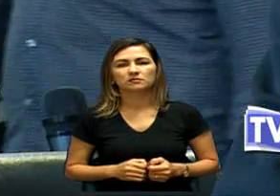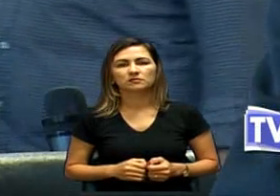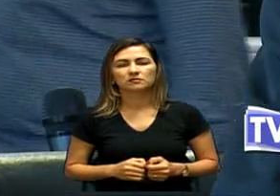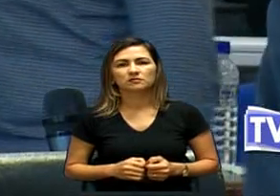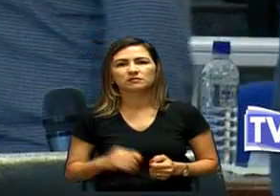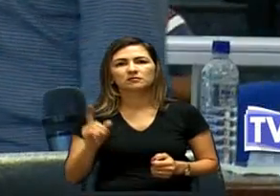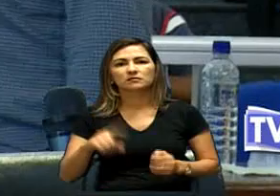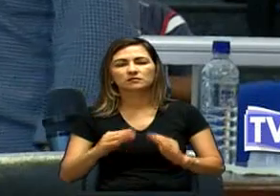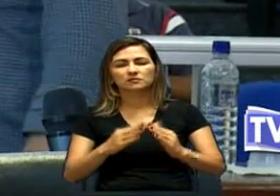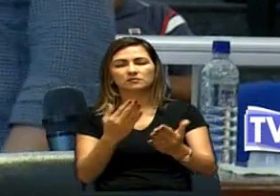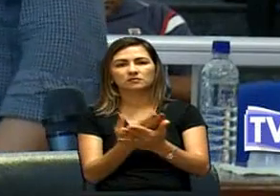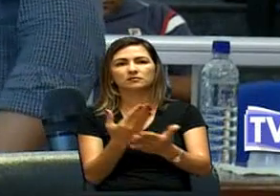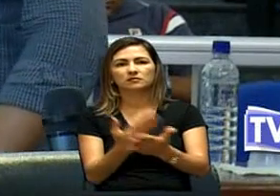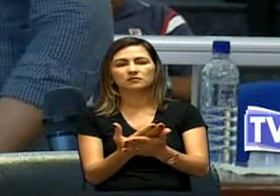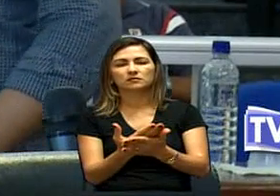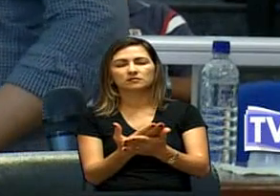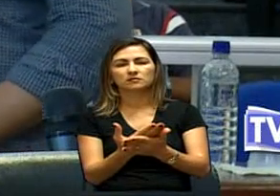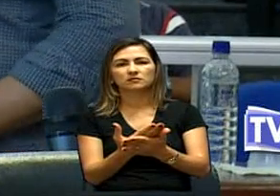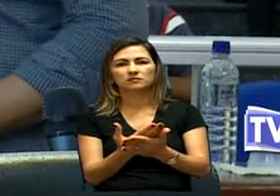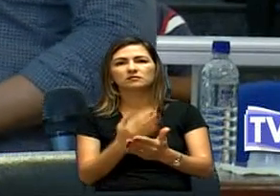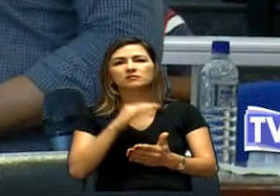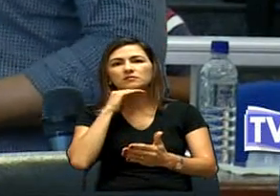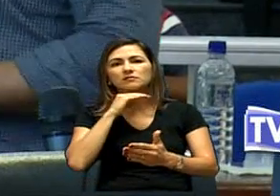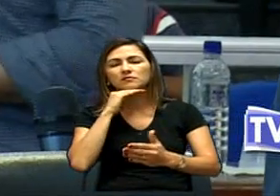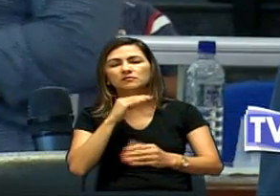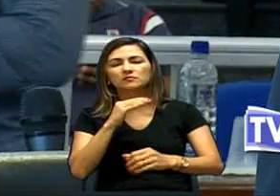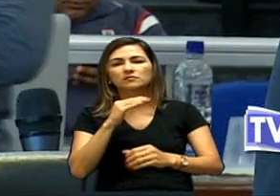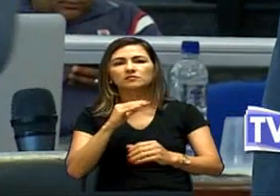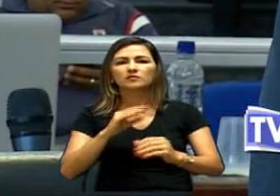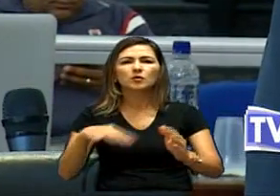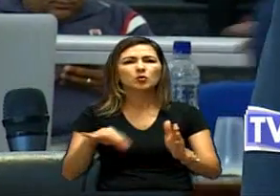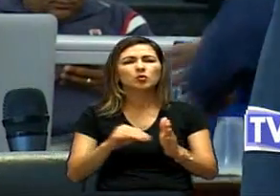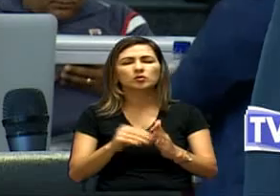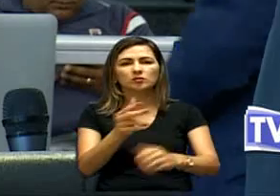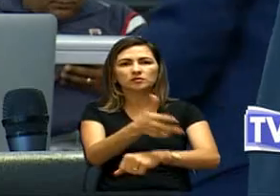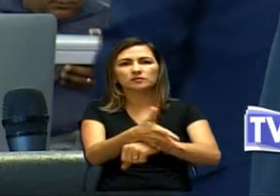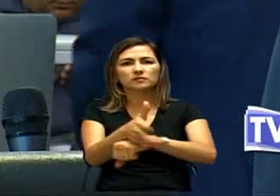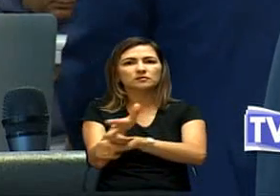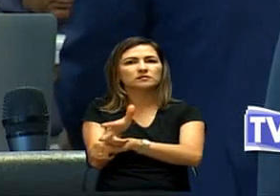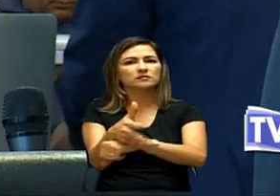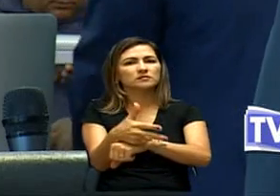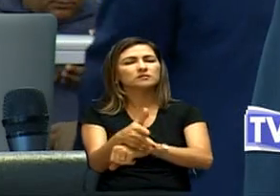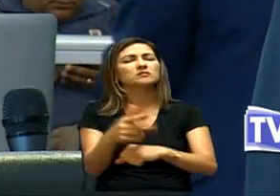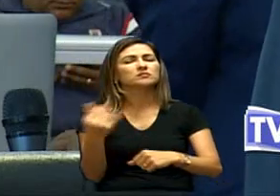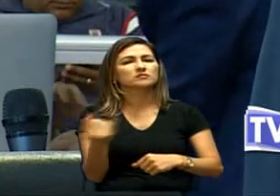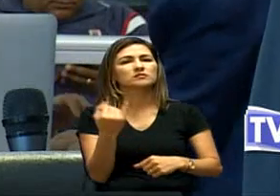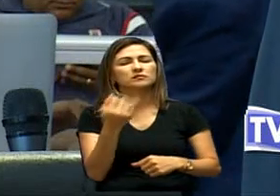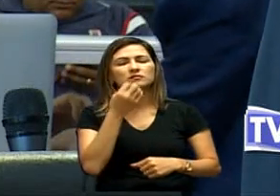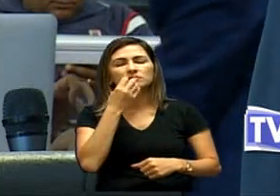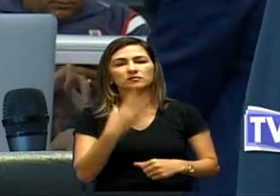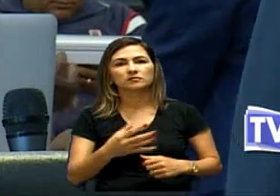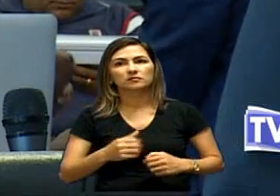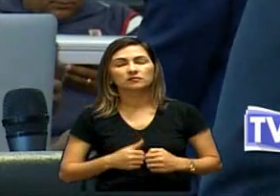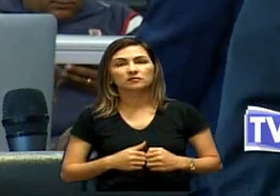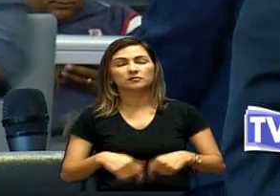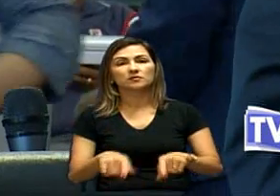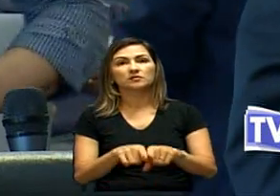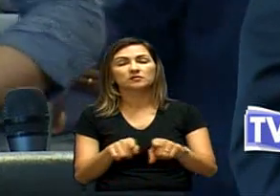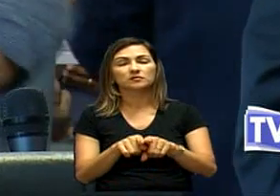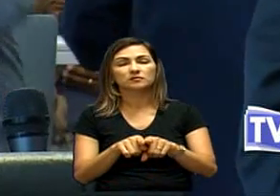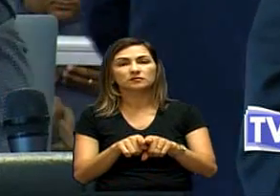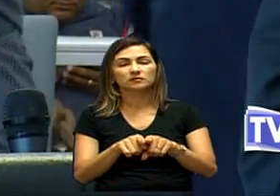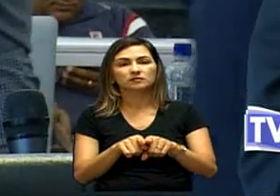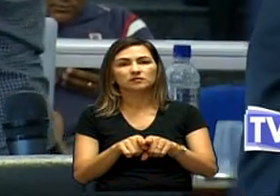monitoramento das nossas unidades escolares sobre o uso do sistema de alarme. Isso